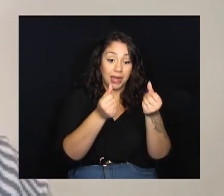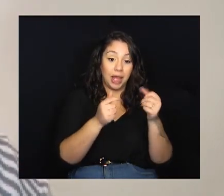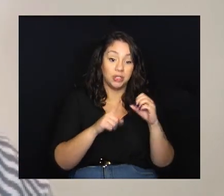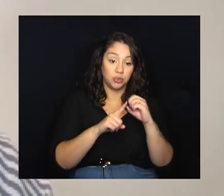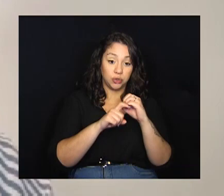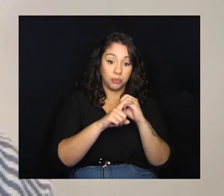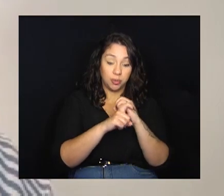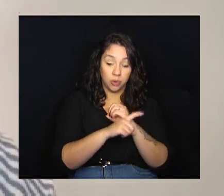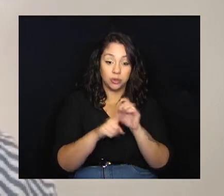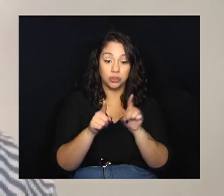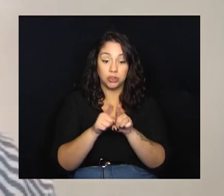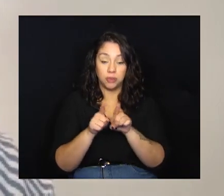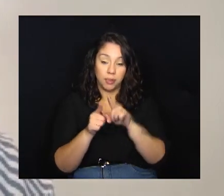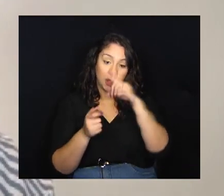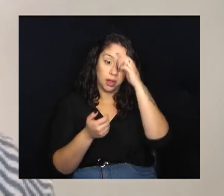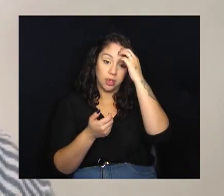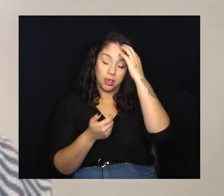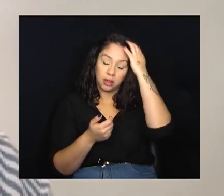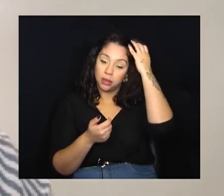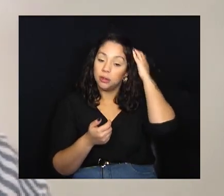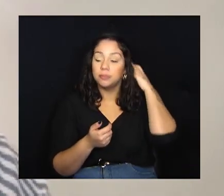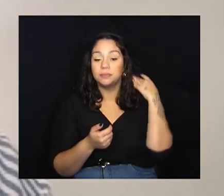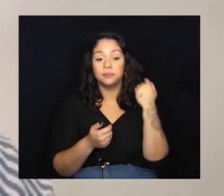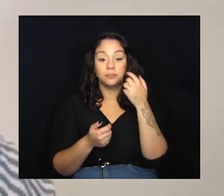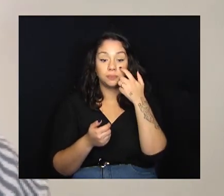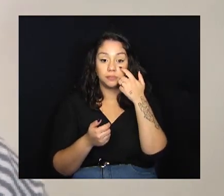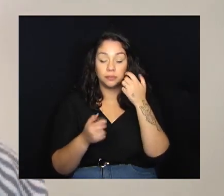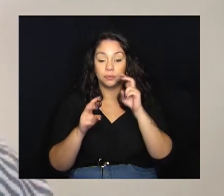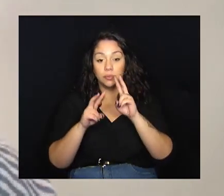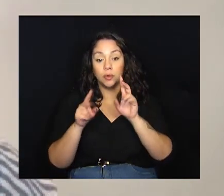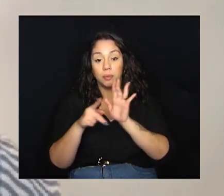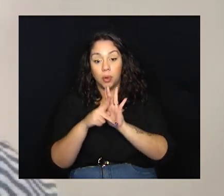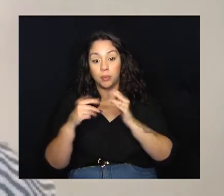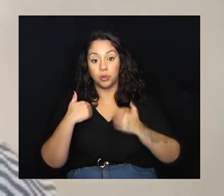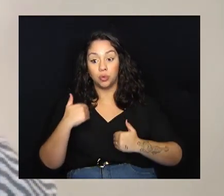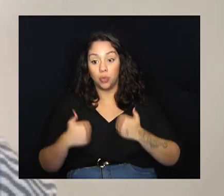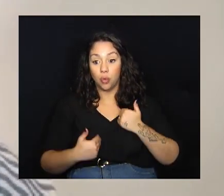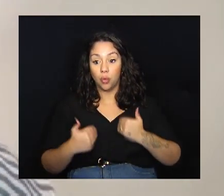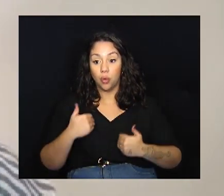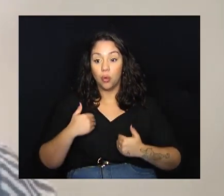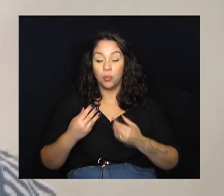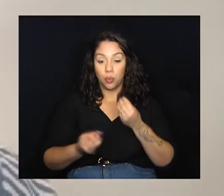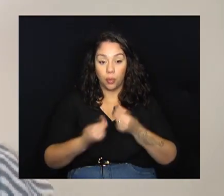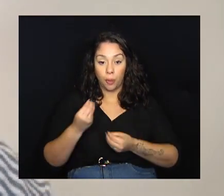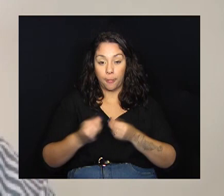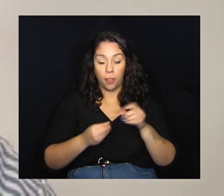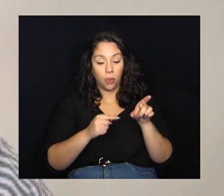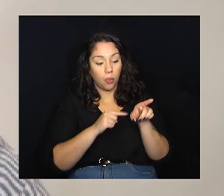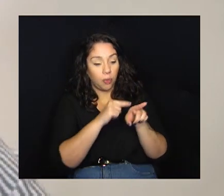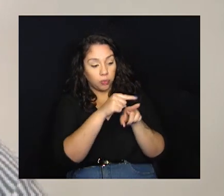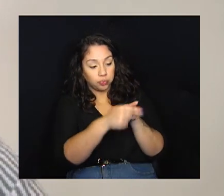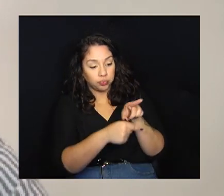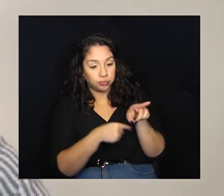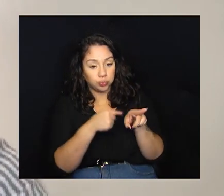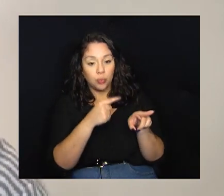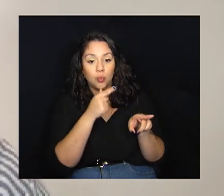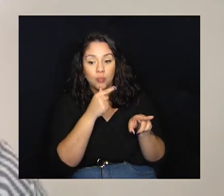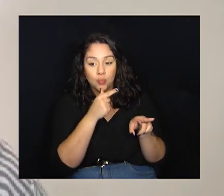é questões enfim de anatomia mesmo e funcionamento dos órgãos genitais masculinos